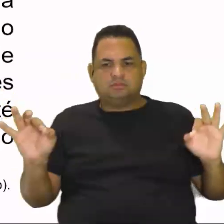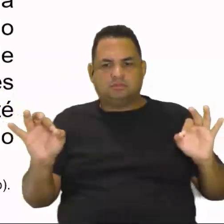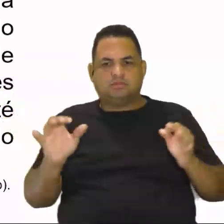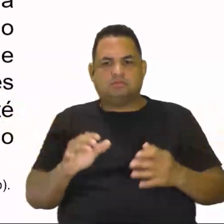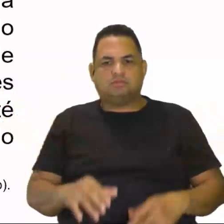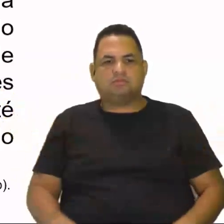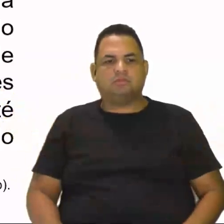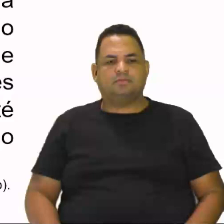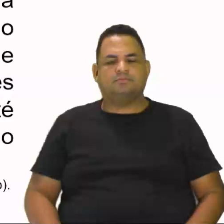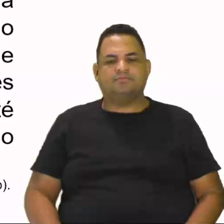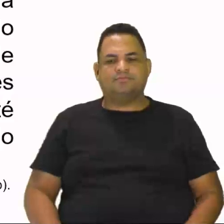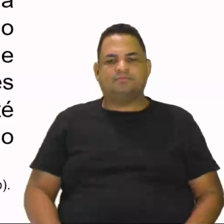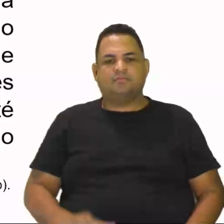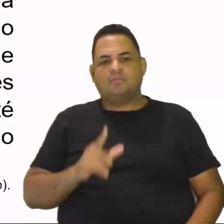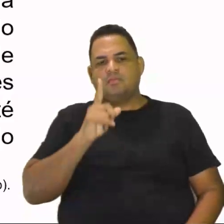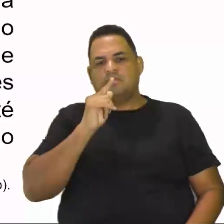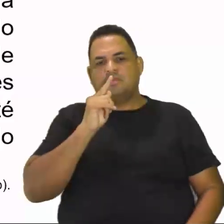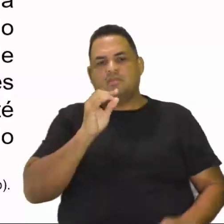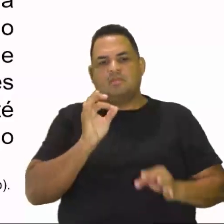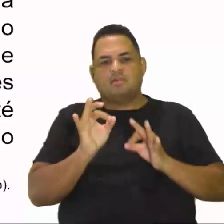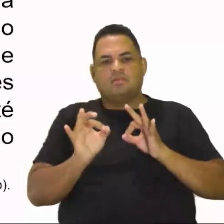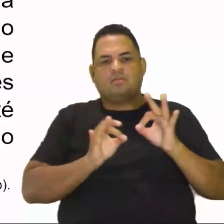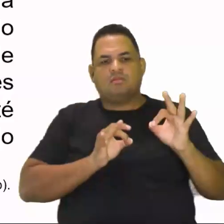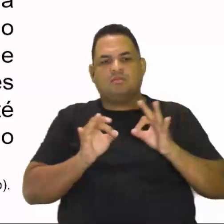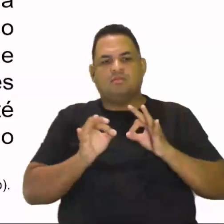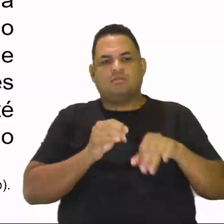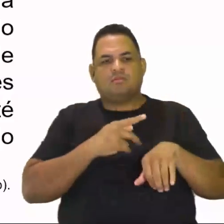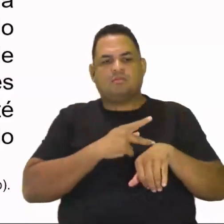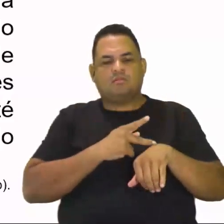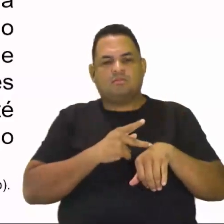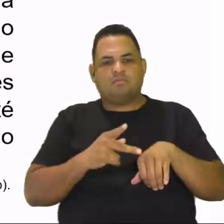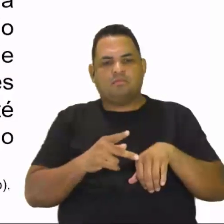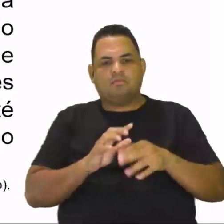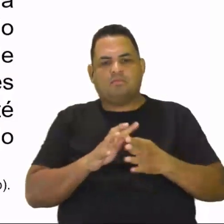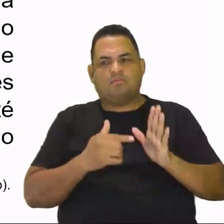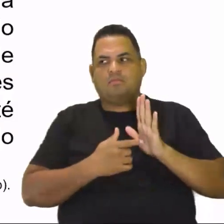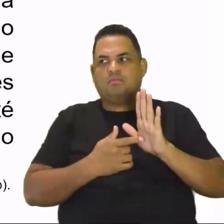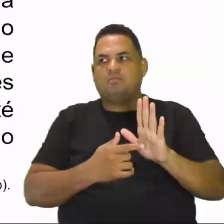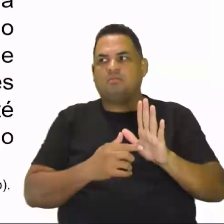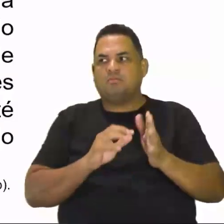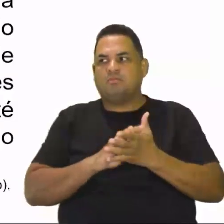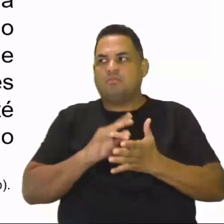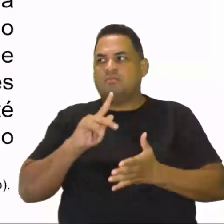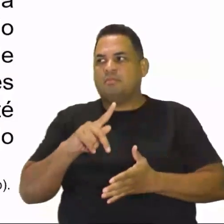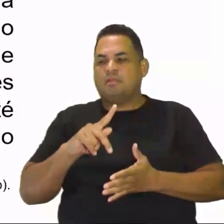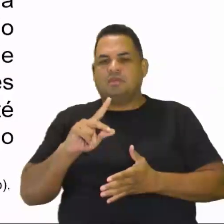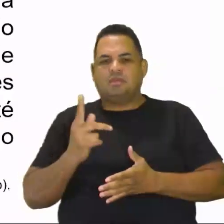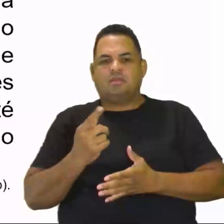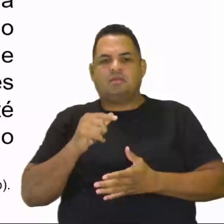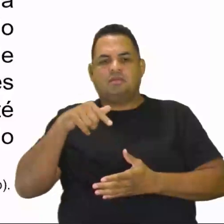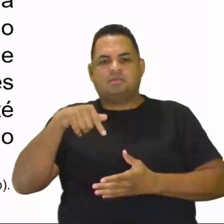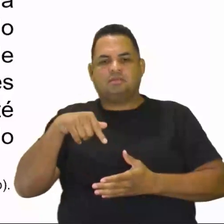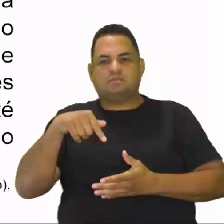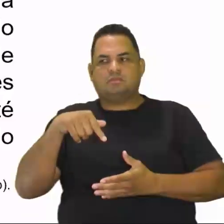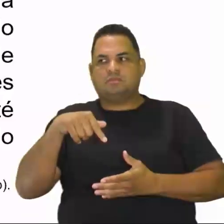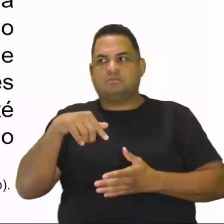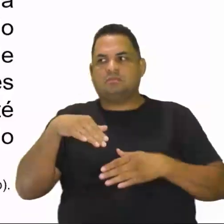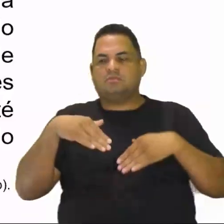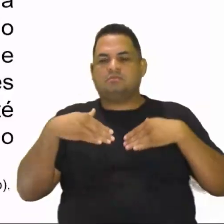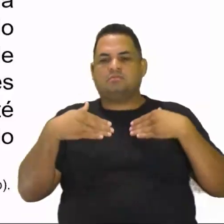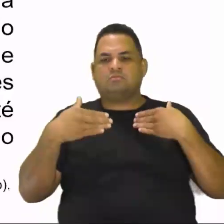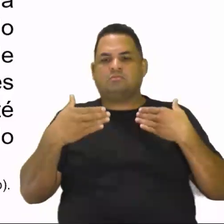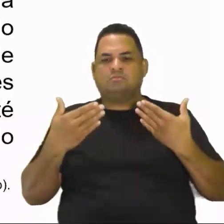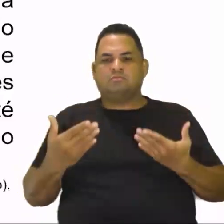distantes. A água, de forma pura, apresenta pH igual a 7. E